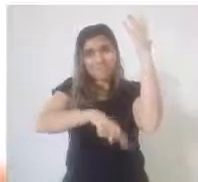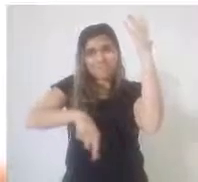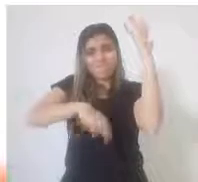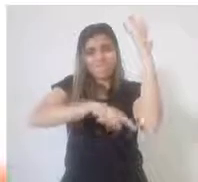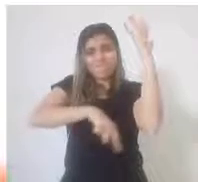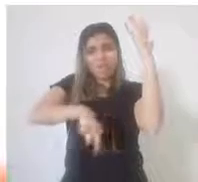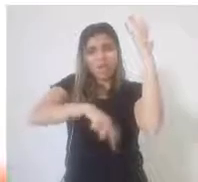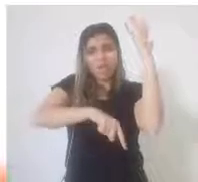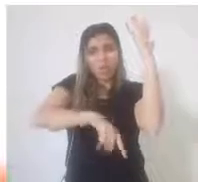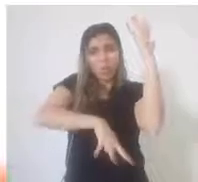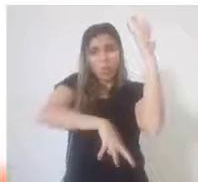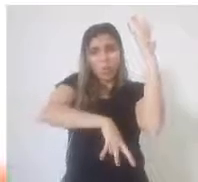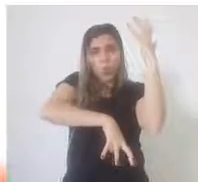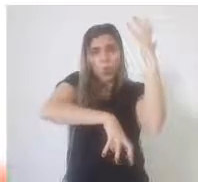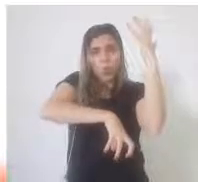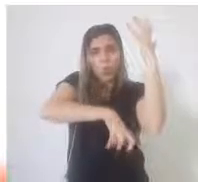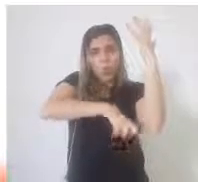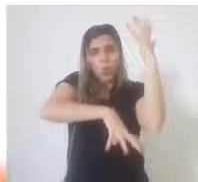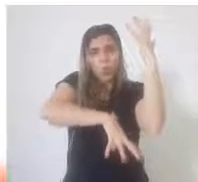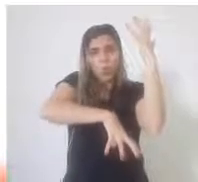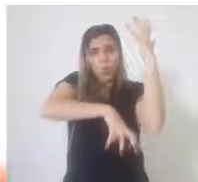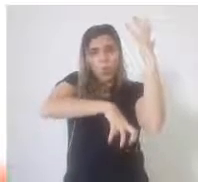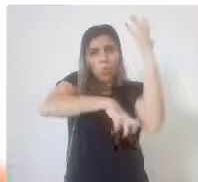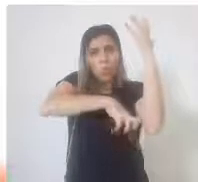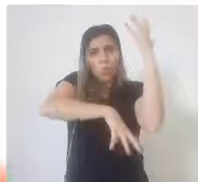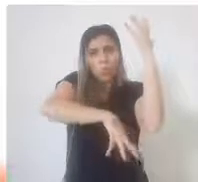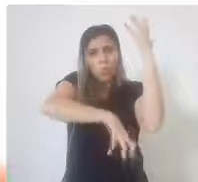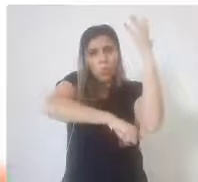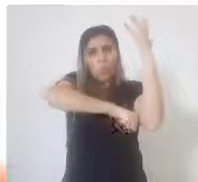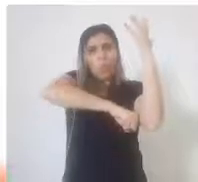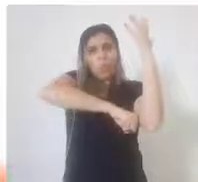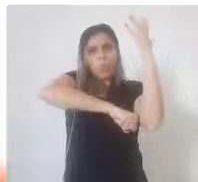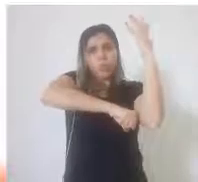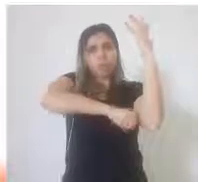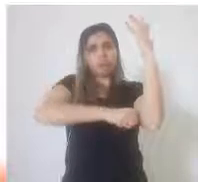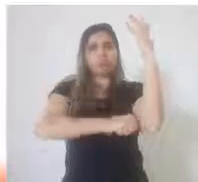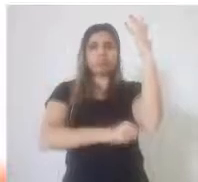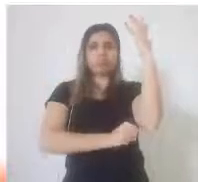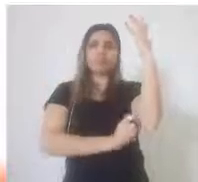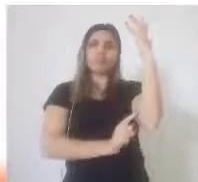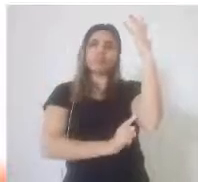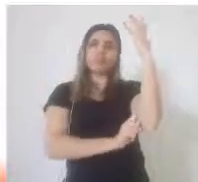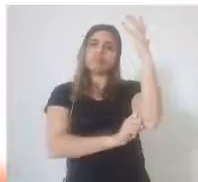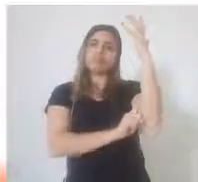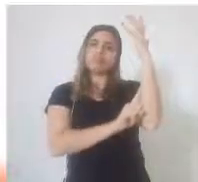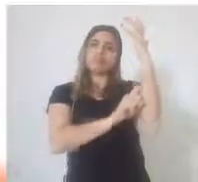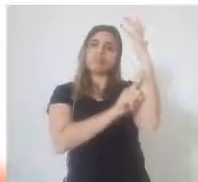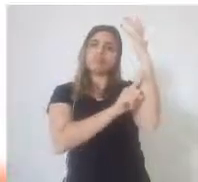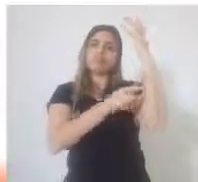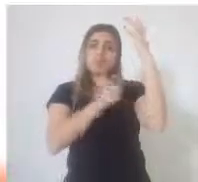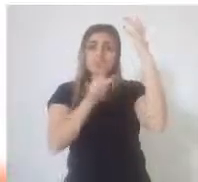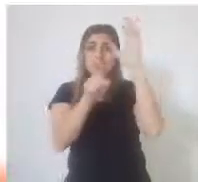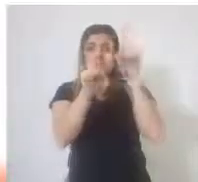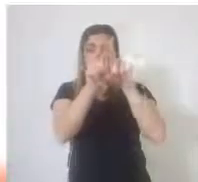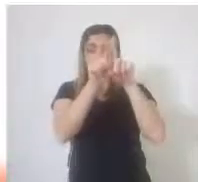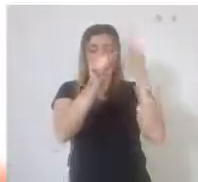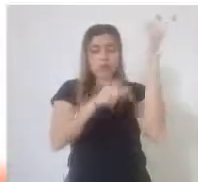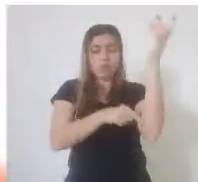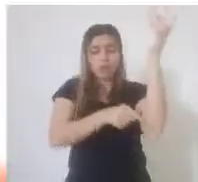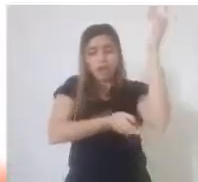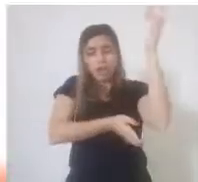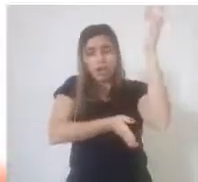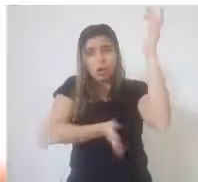na água e na água ele é absorvido pelas células do fitoplâncton, passa para o zooplâncton, para